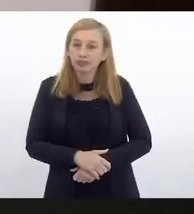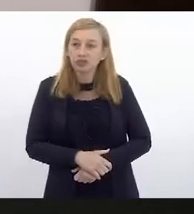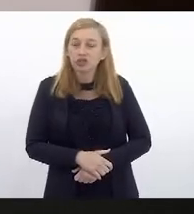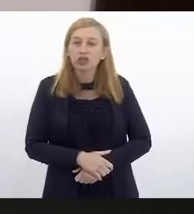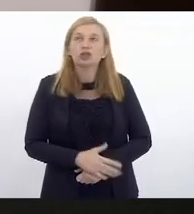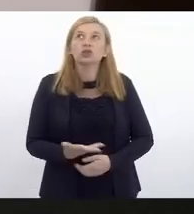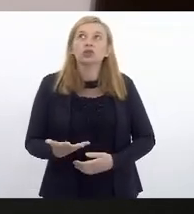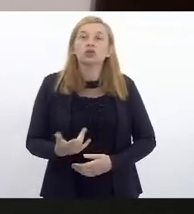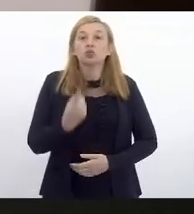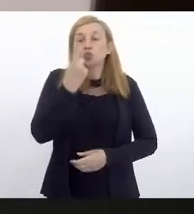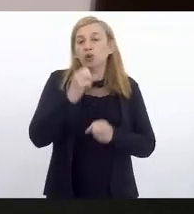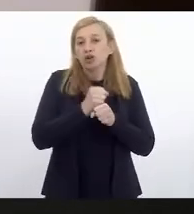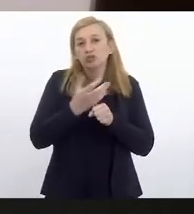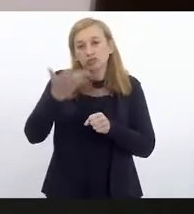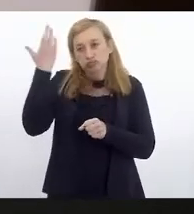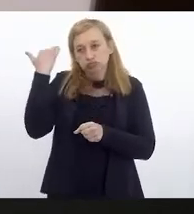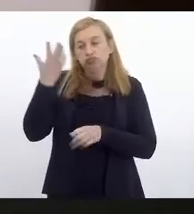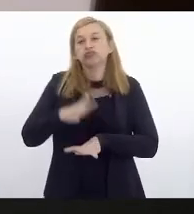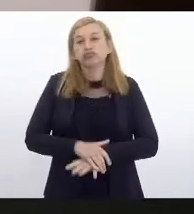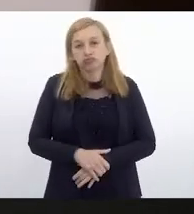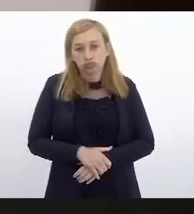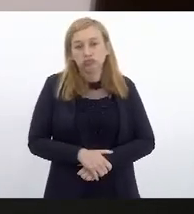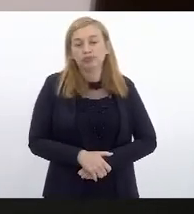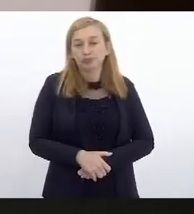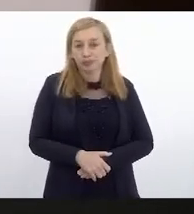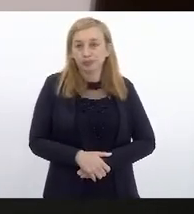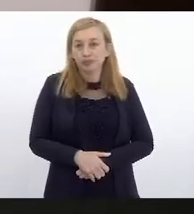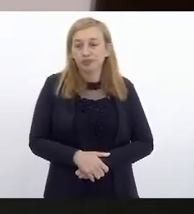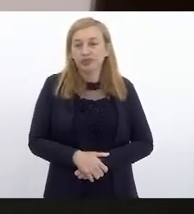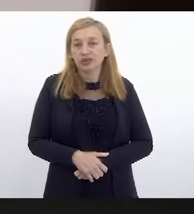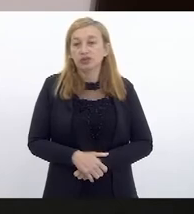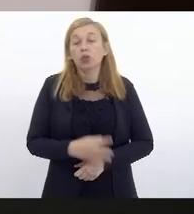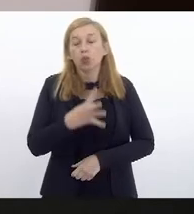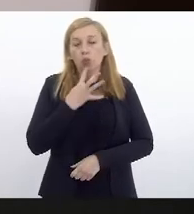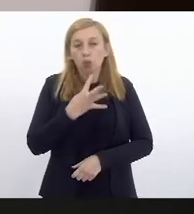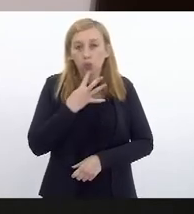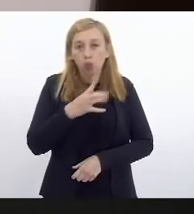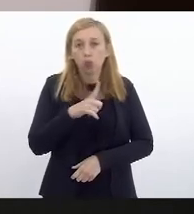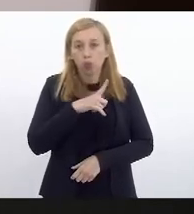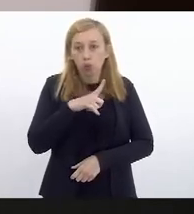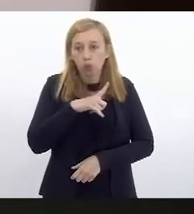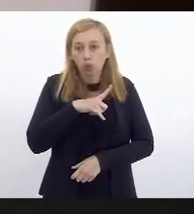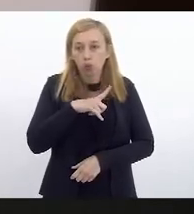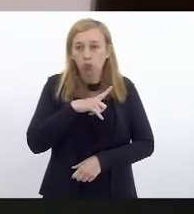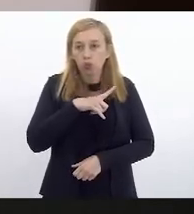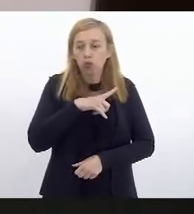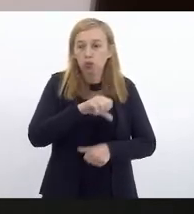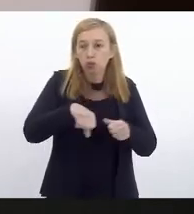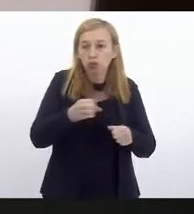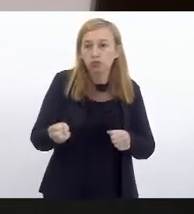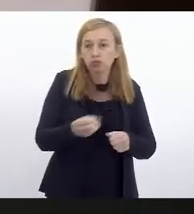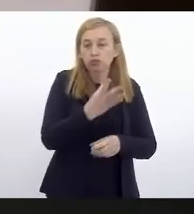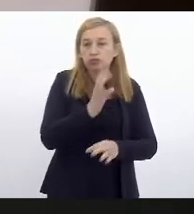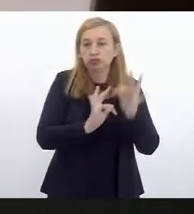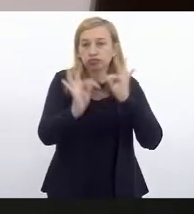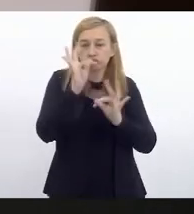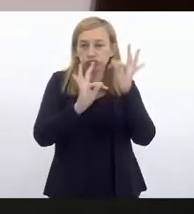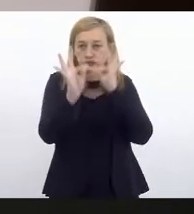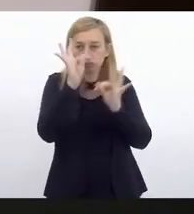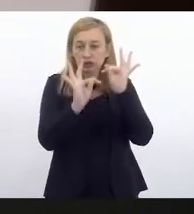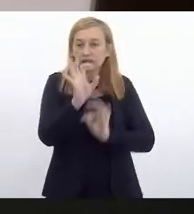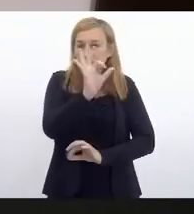há um ano atrás, porque temos conhecimento que a inovação tecnológica